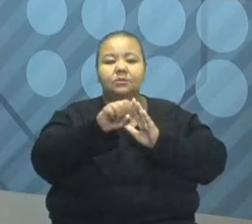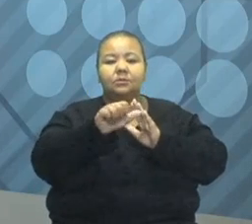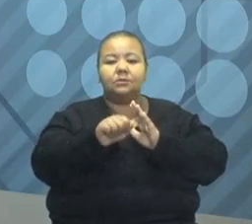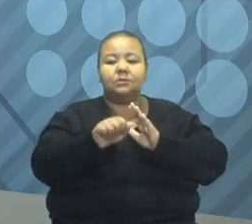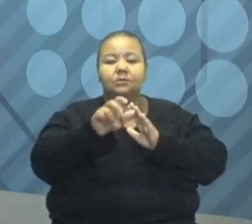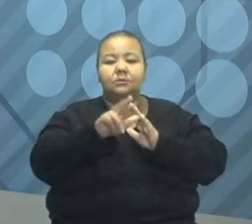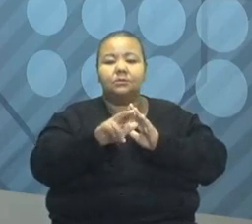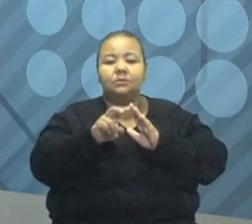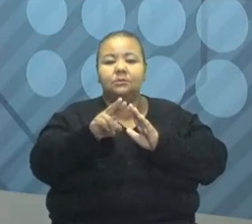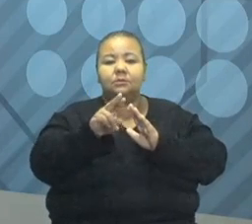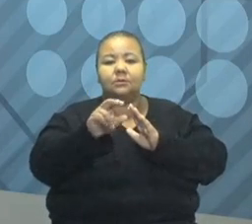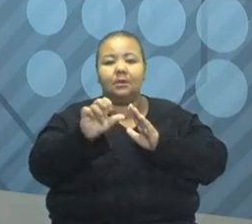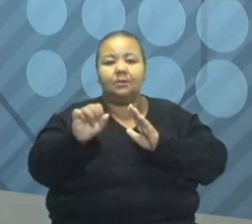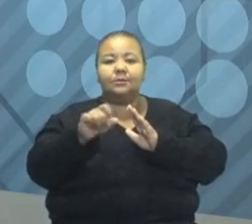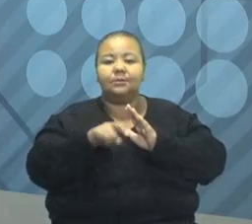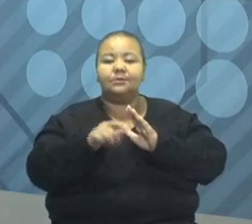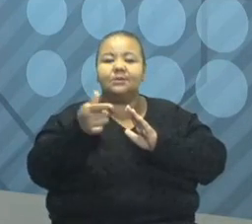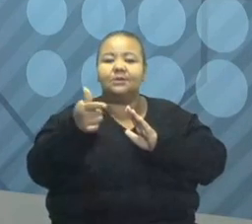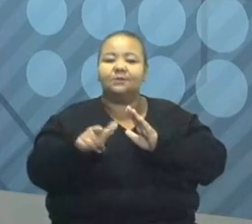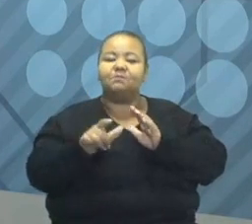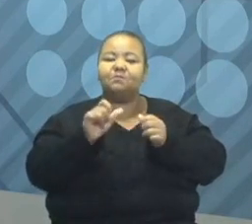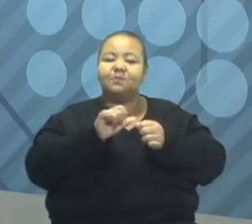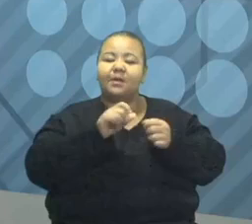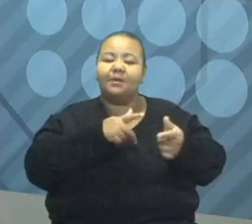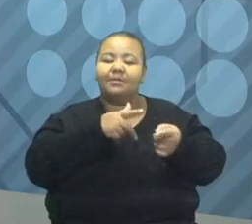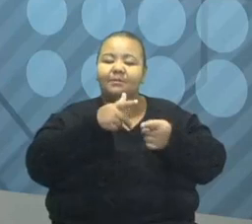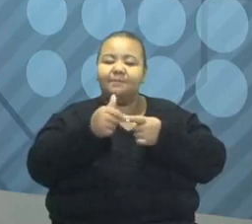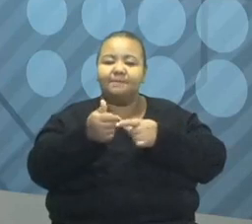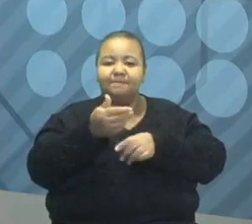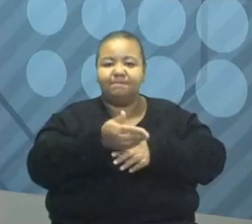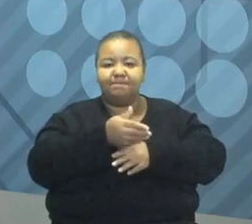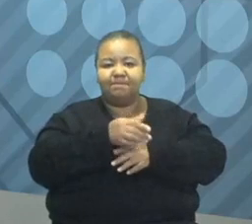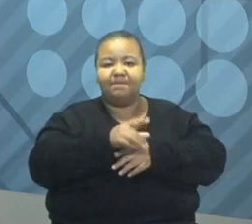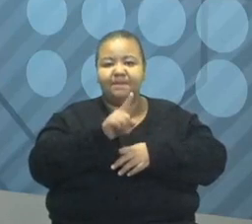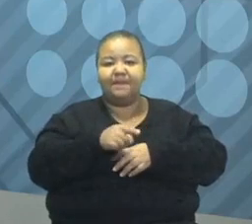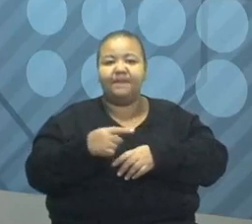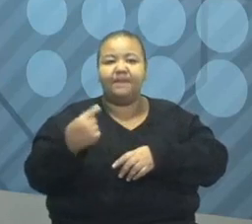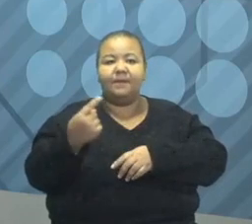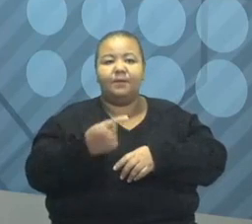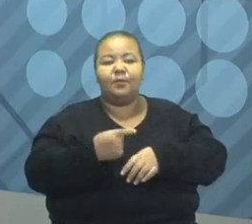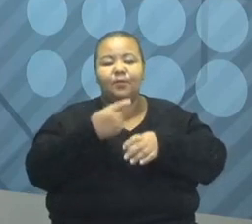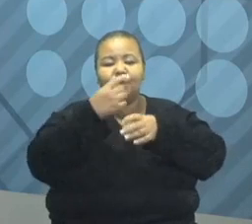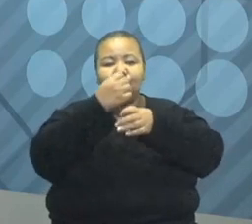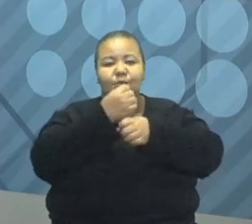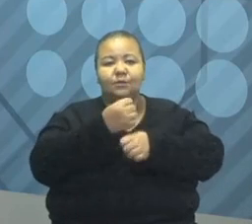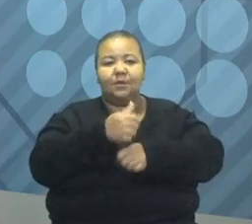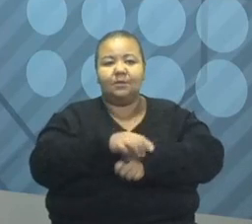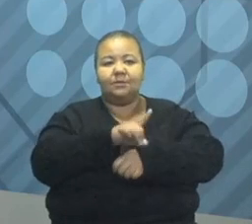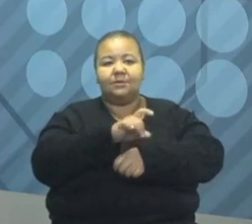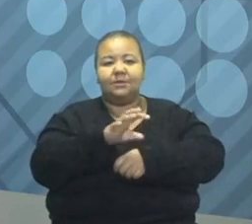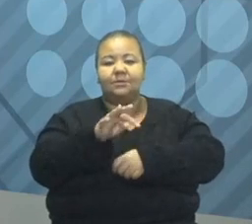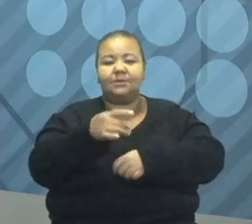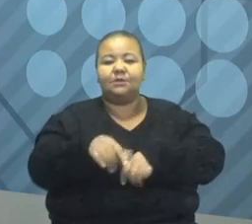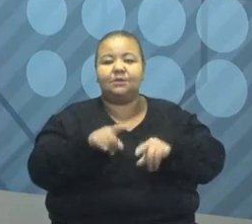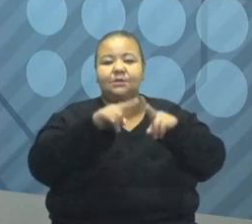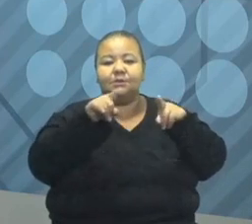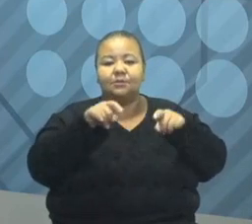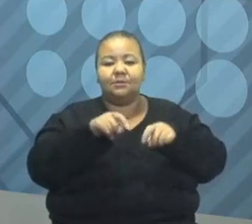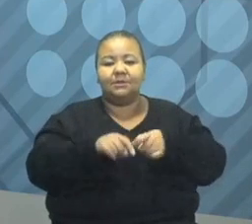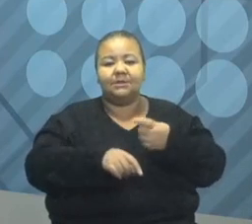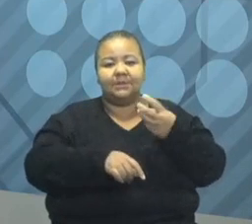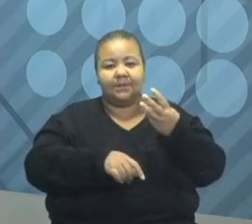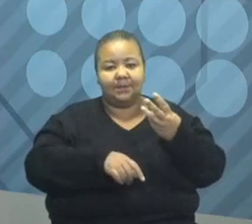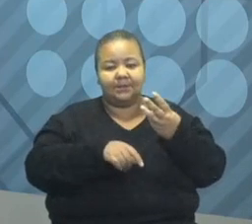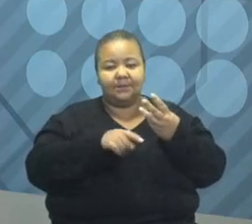Então, a gente aplica esse procedimento para resolver o nosso cálculo do determinante de uma matriz de ordem